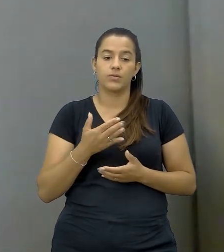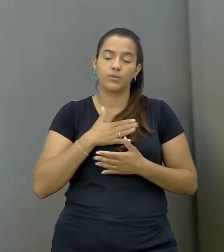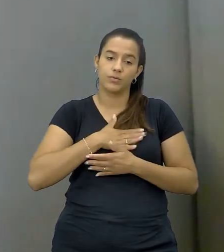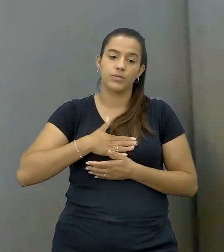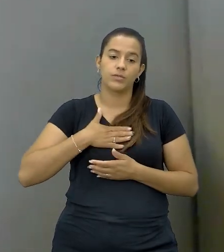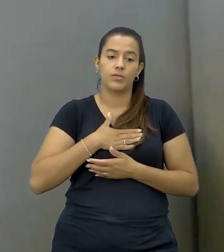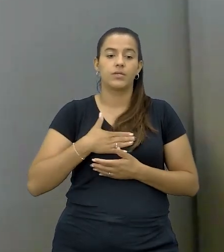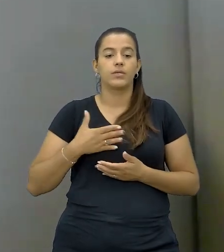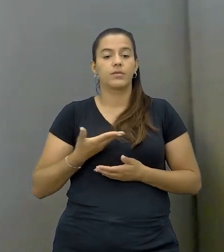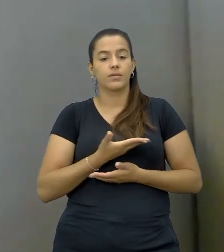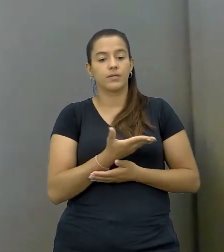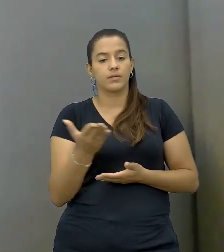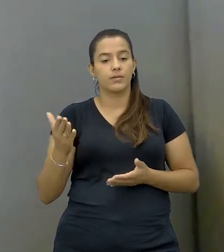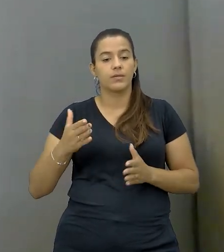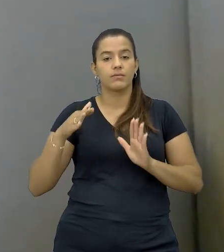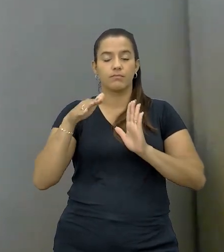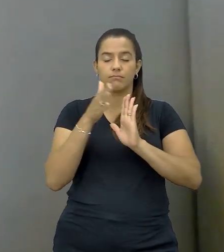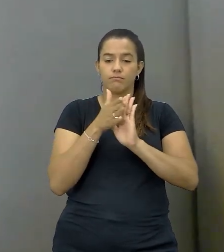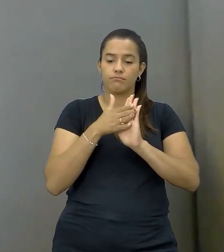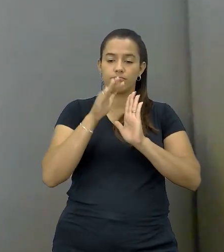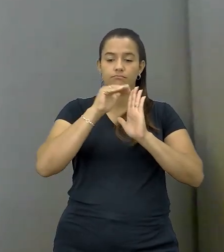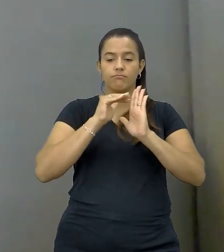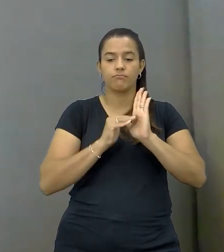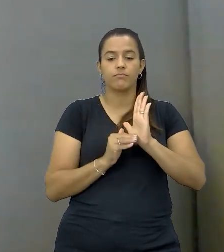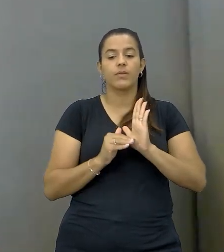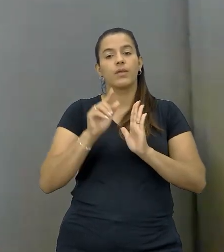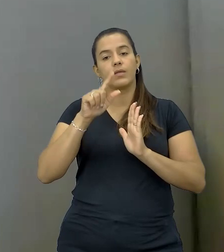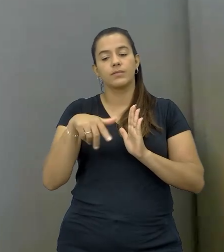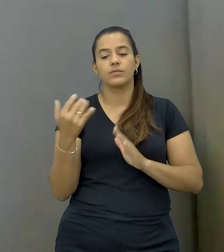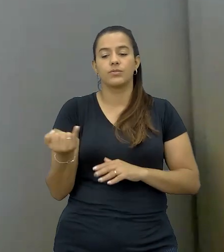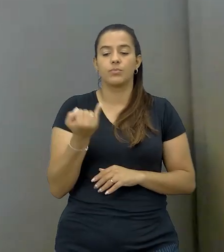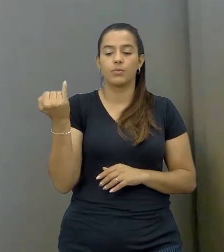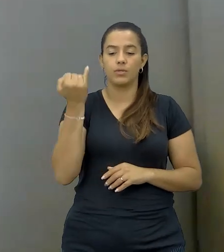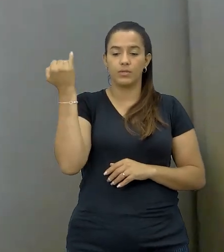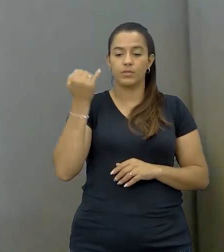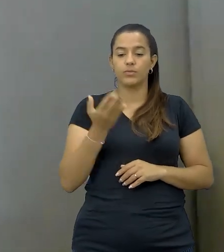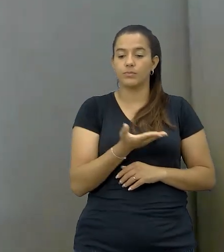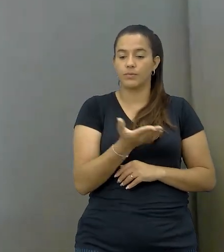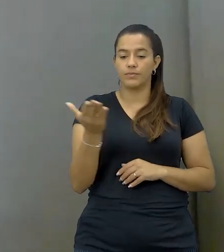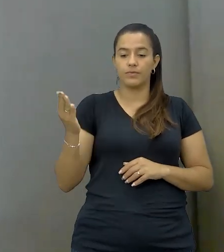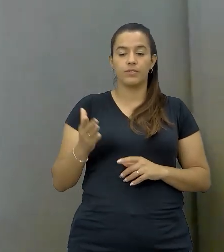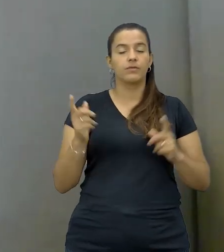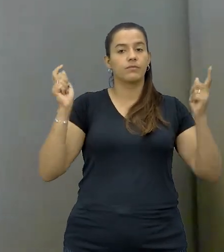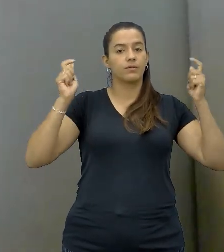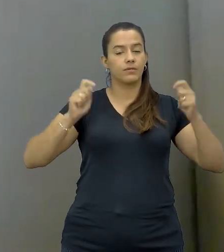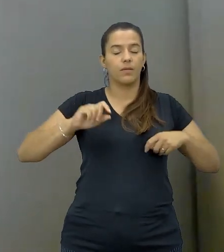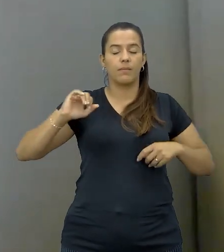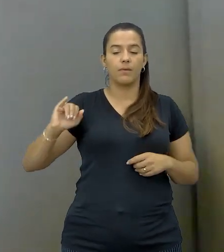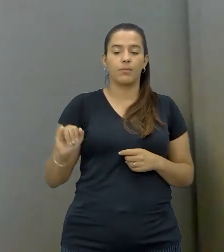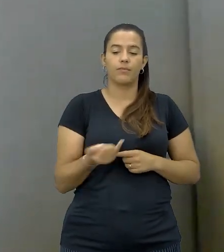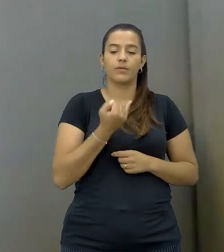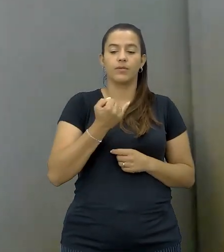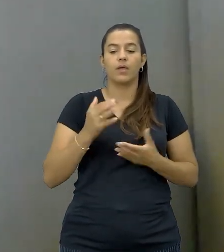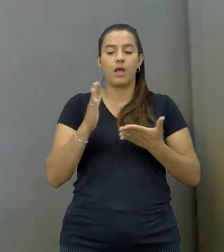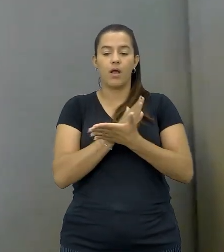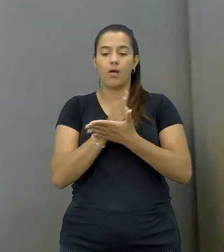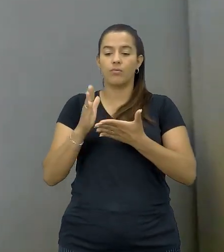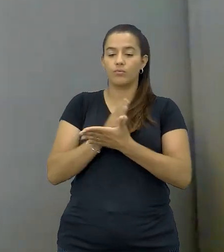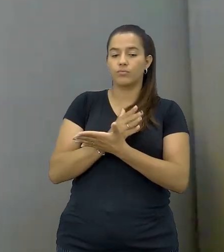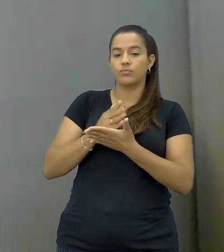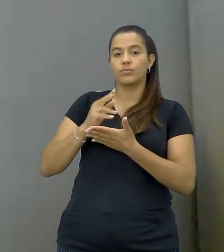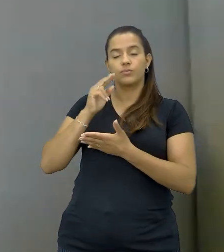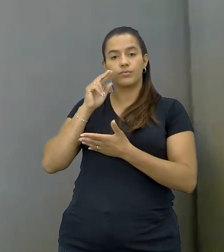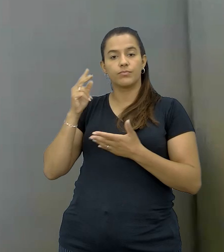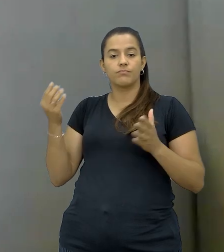gostaria muito que essa pauta tenha sido, assim, de fundamental importância, que vocês possam aproveitar alguns olhares que nós